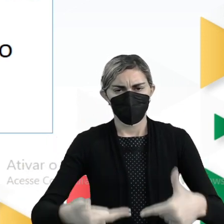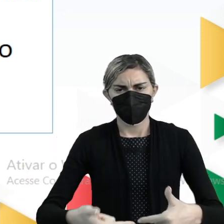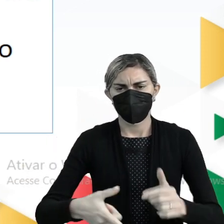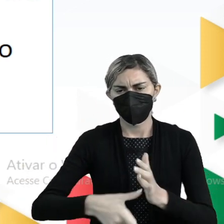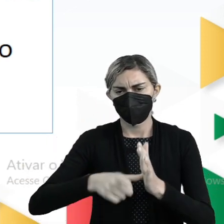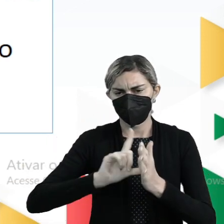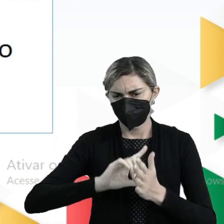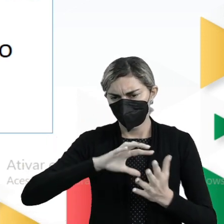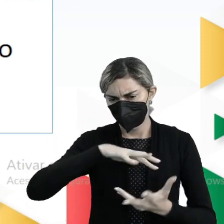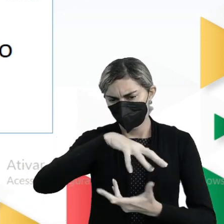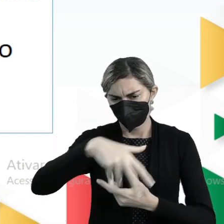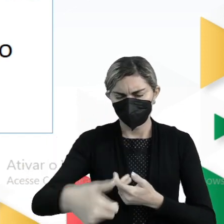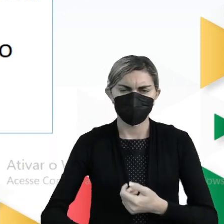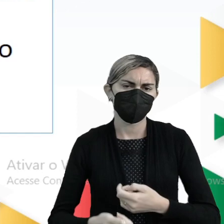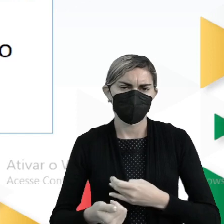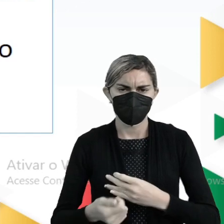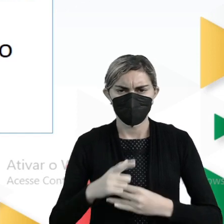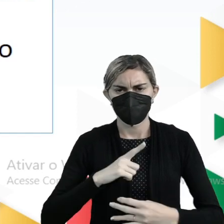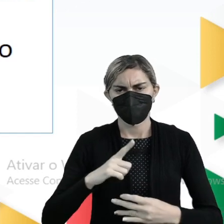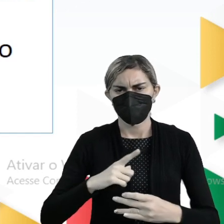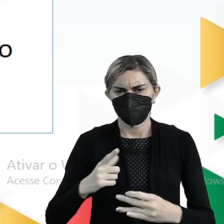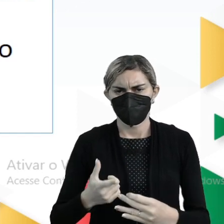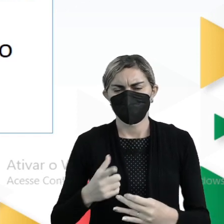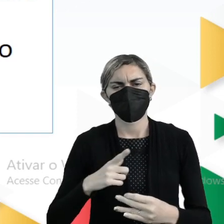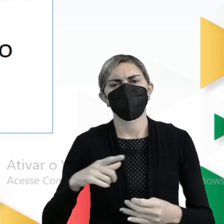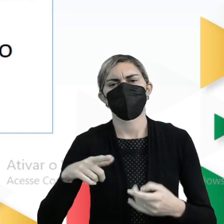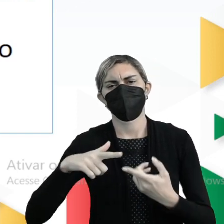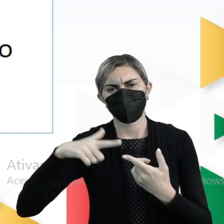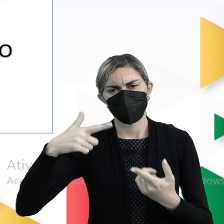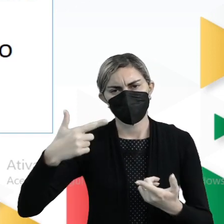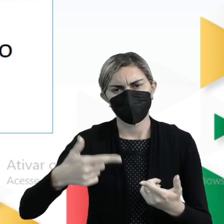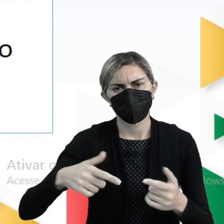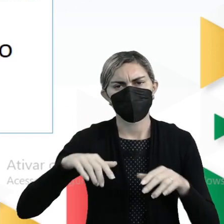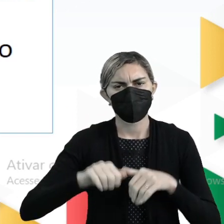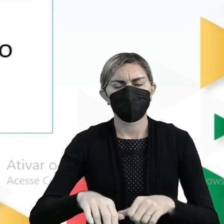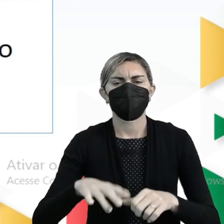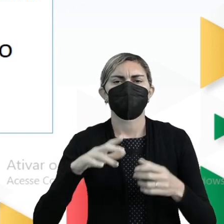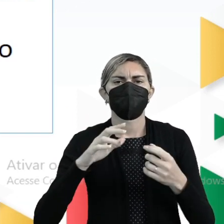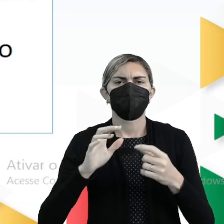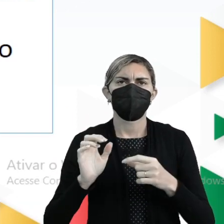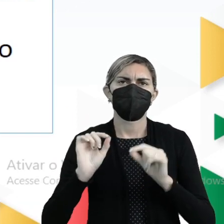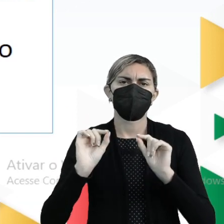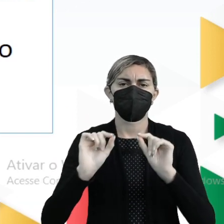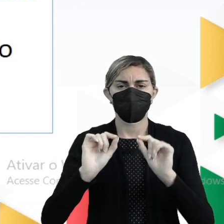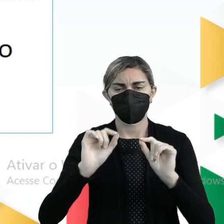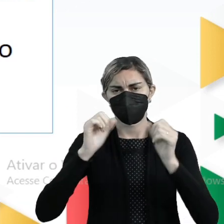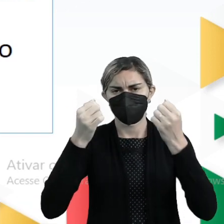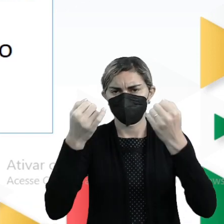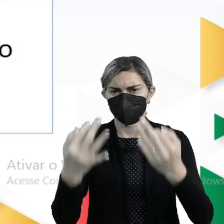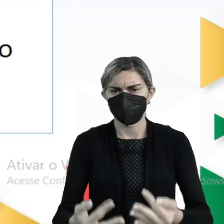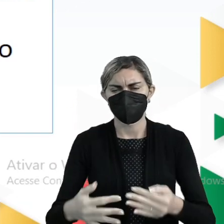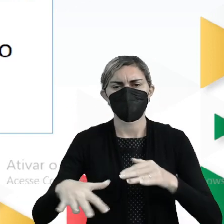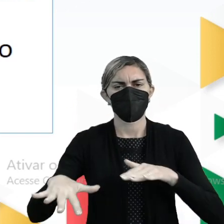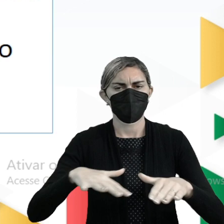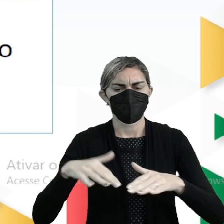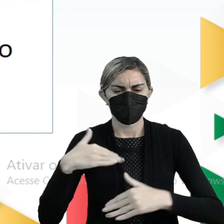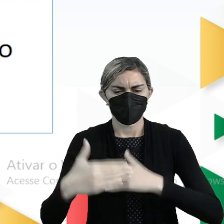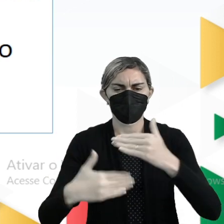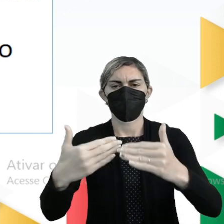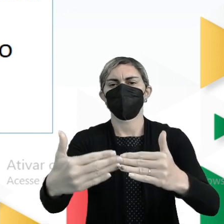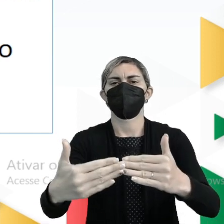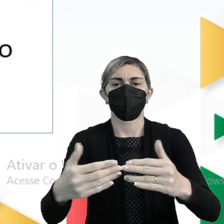mundo bipolar, as corridas armamentistas e o espacial, elas é que ditavam o ritmo do